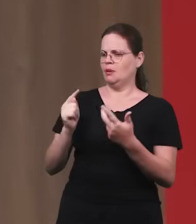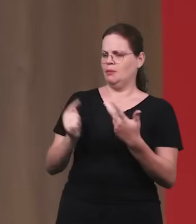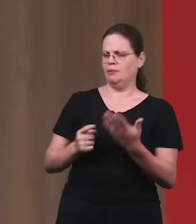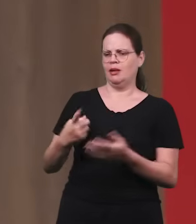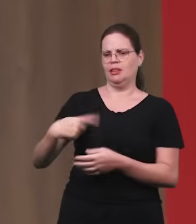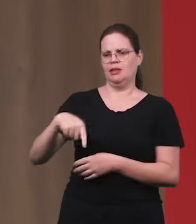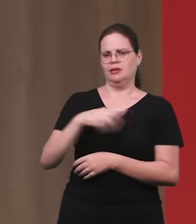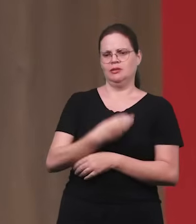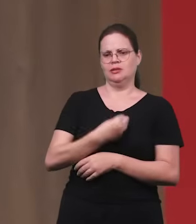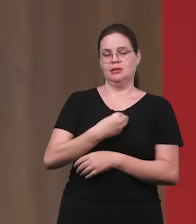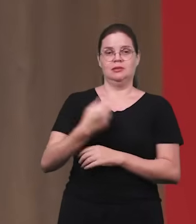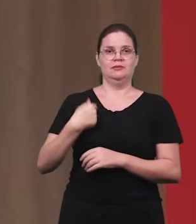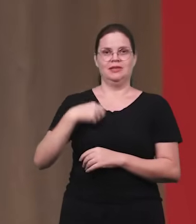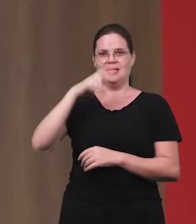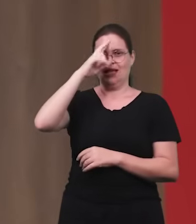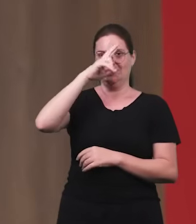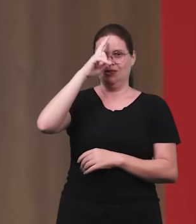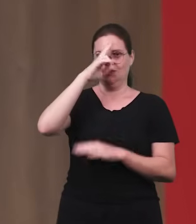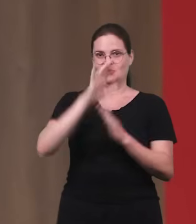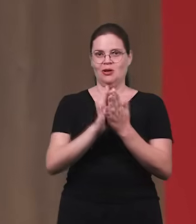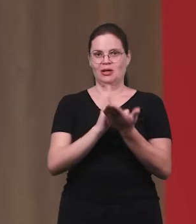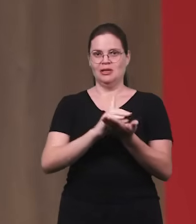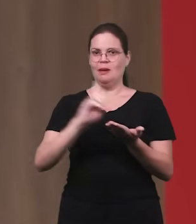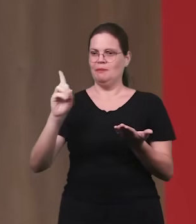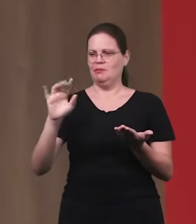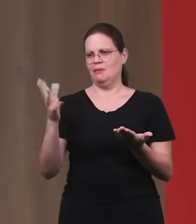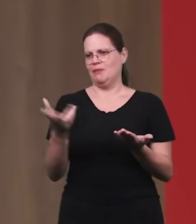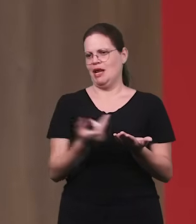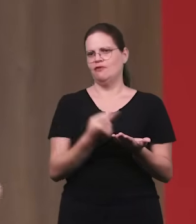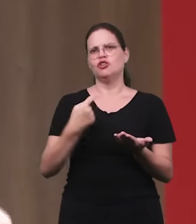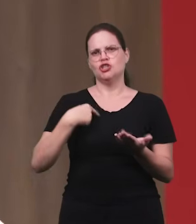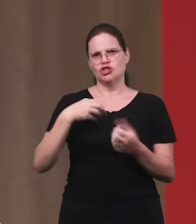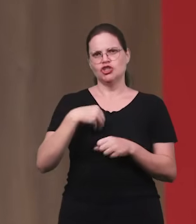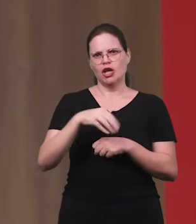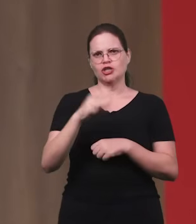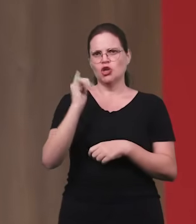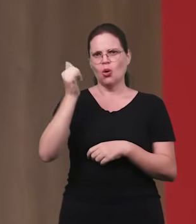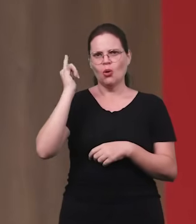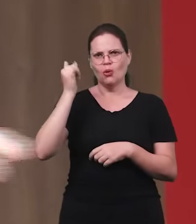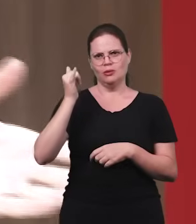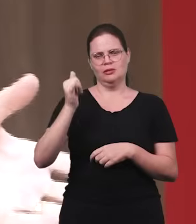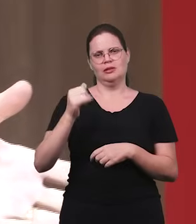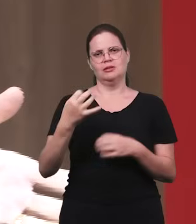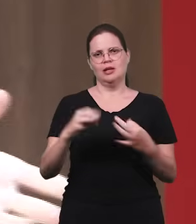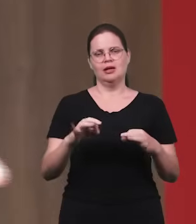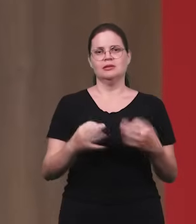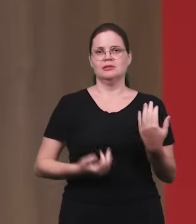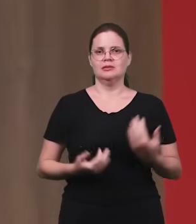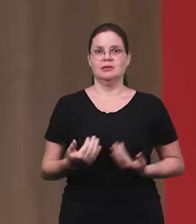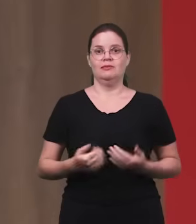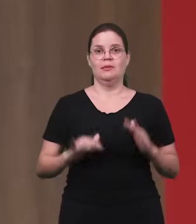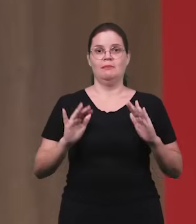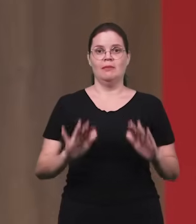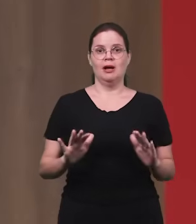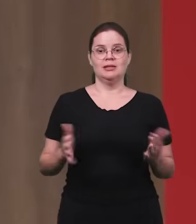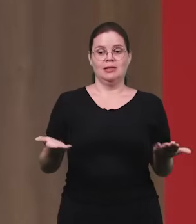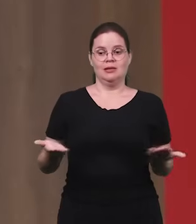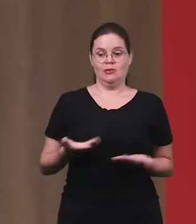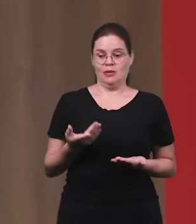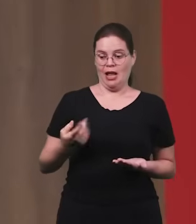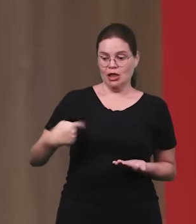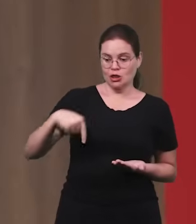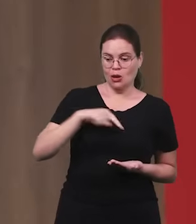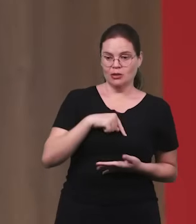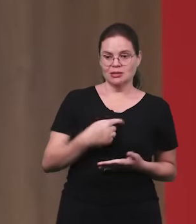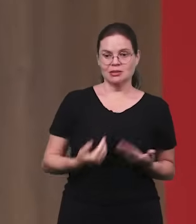é? As histórias da Bíblia são maravilhosas. Nós contamos para os nossos filhos as histórias da Bíblia, os servos, como vencer. Mas agora nós